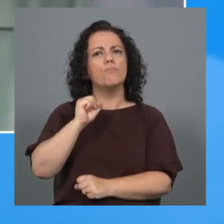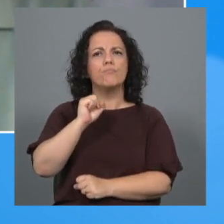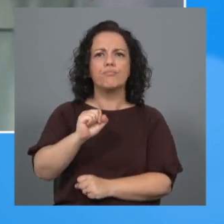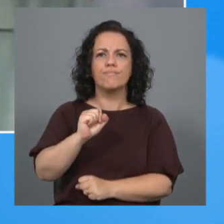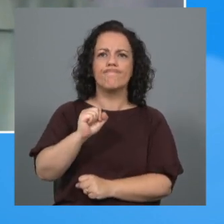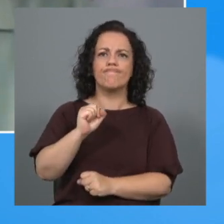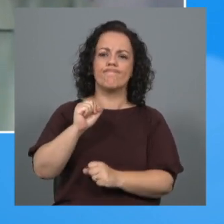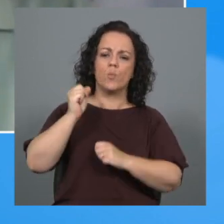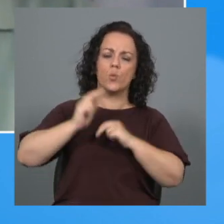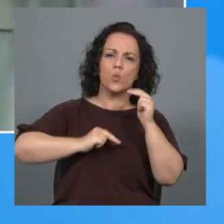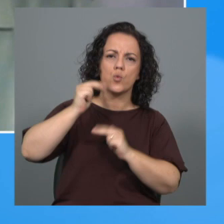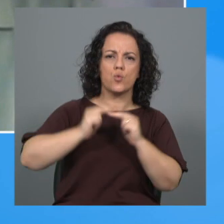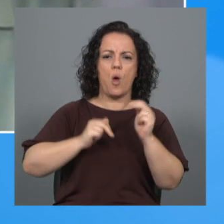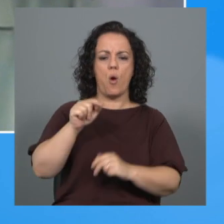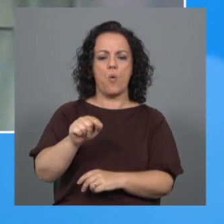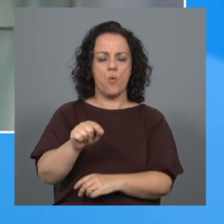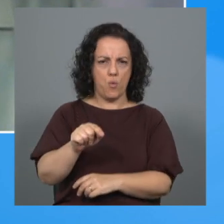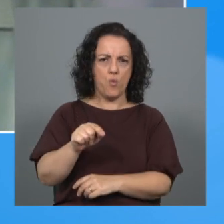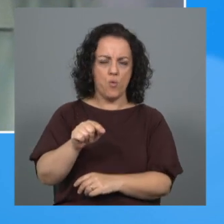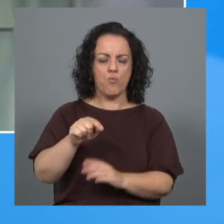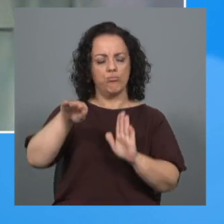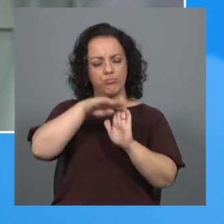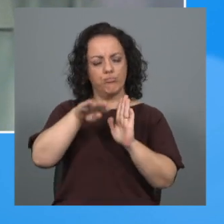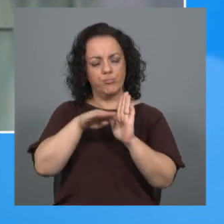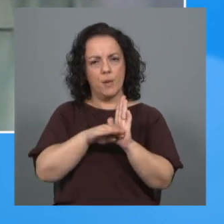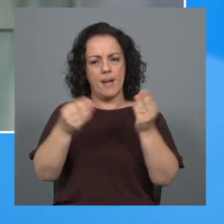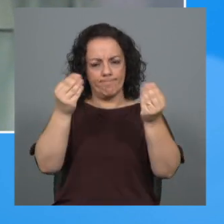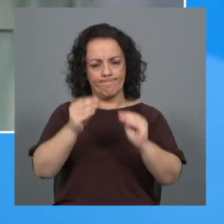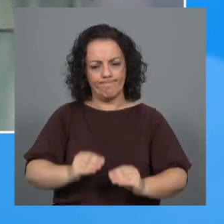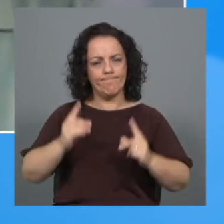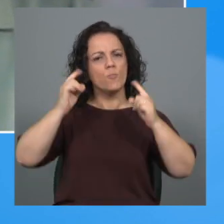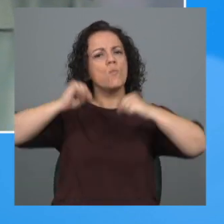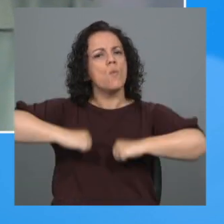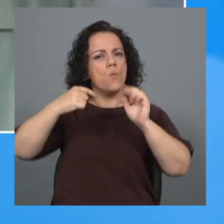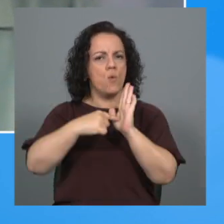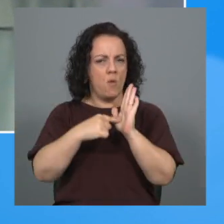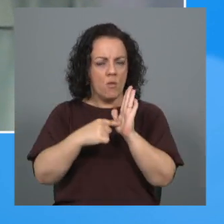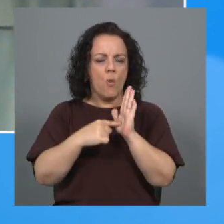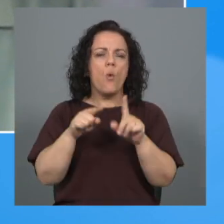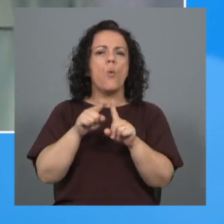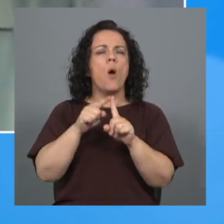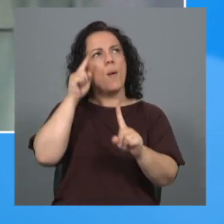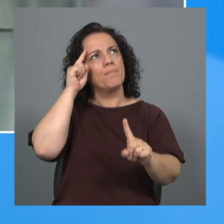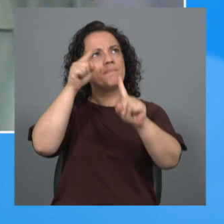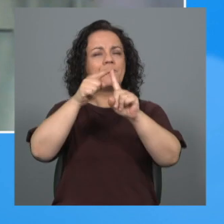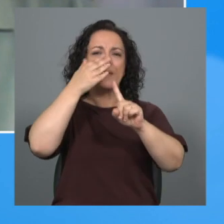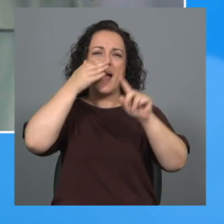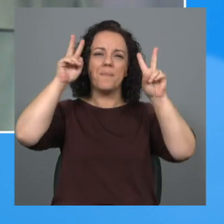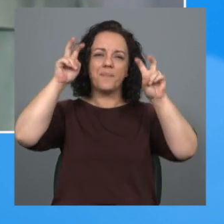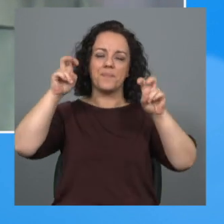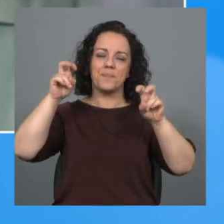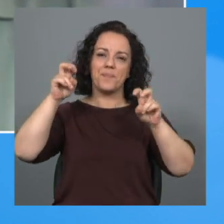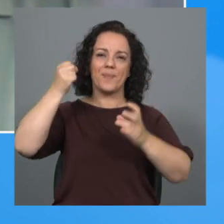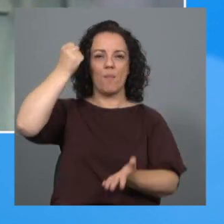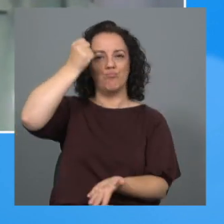deste memorando, e isto visa de alguma forma uma certificação, chamemos-lhe assim,